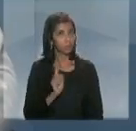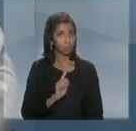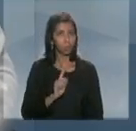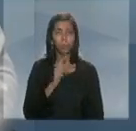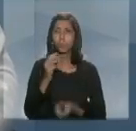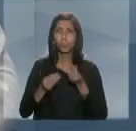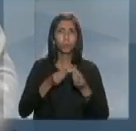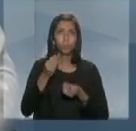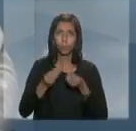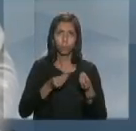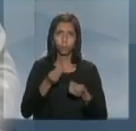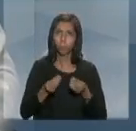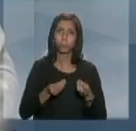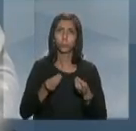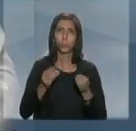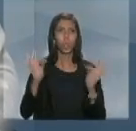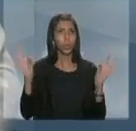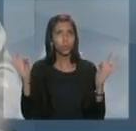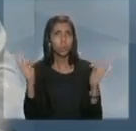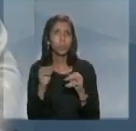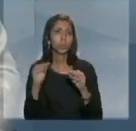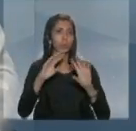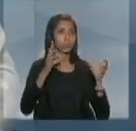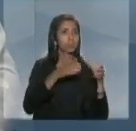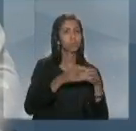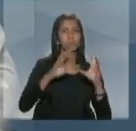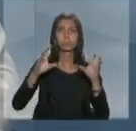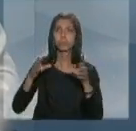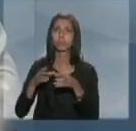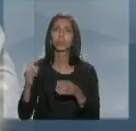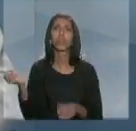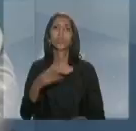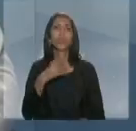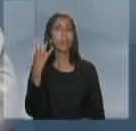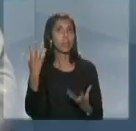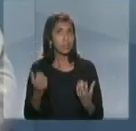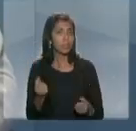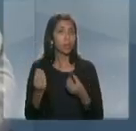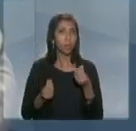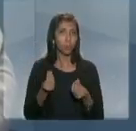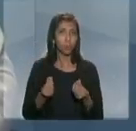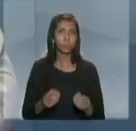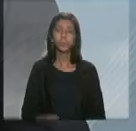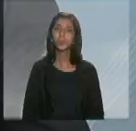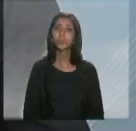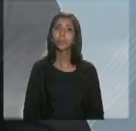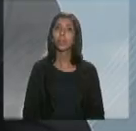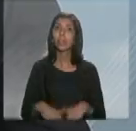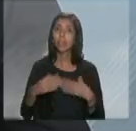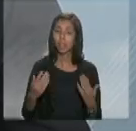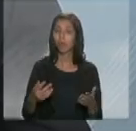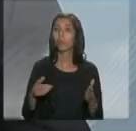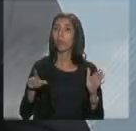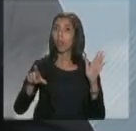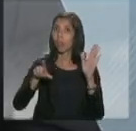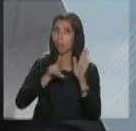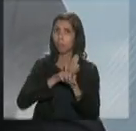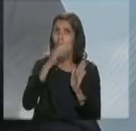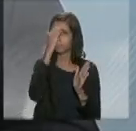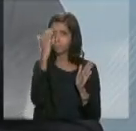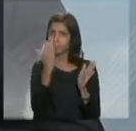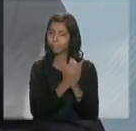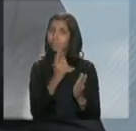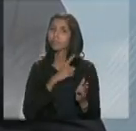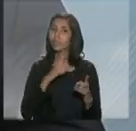Rio de Janeiro. Como é que, então, todas essas instituições estão recebendo essa inovação? O jurisdicionado interage com o tribunal